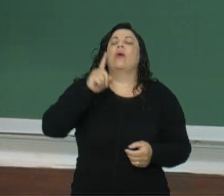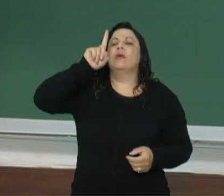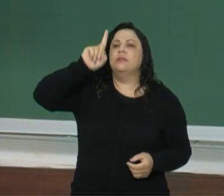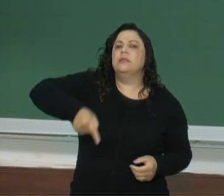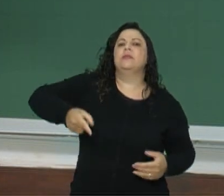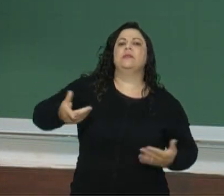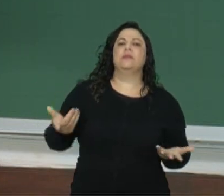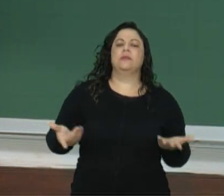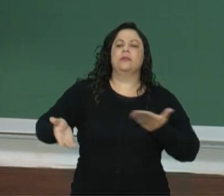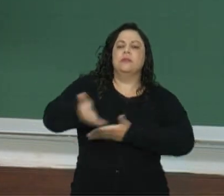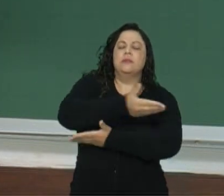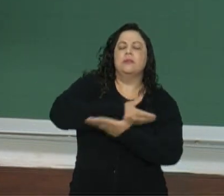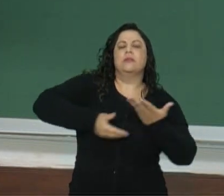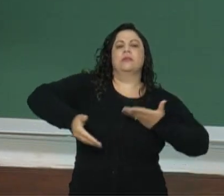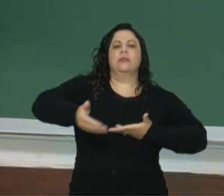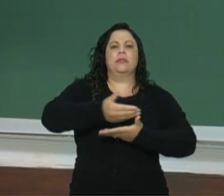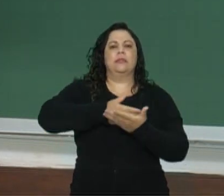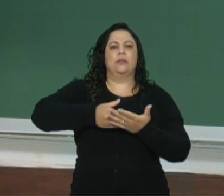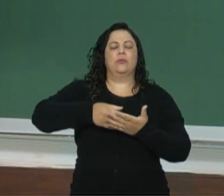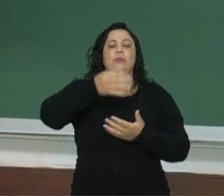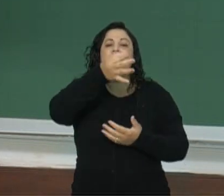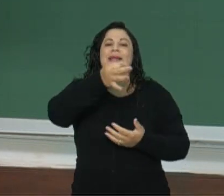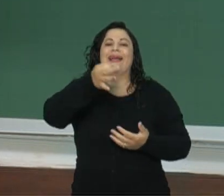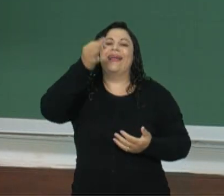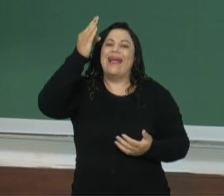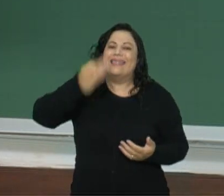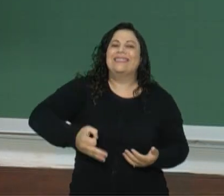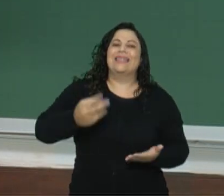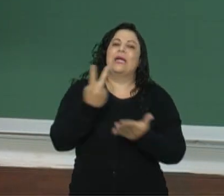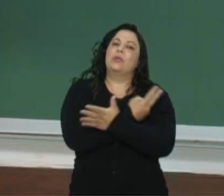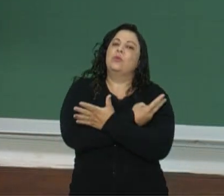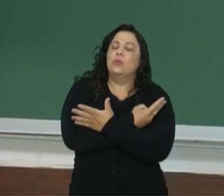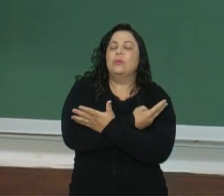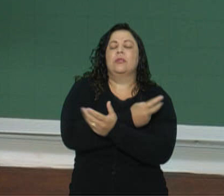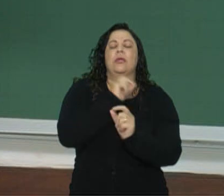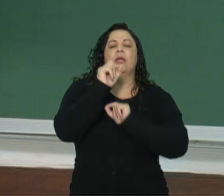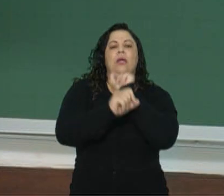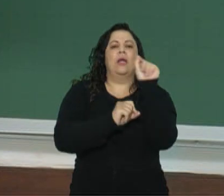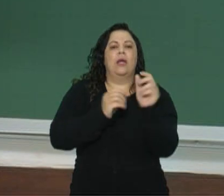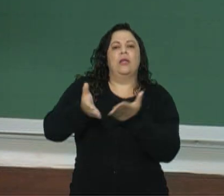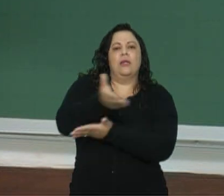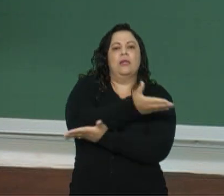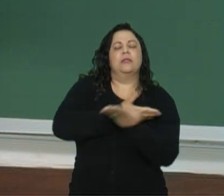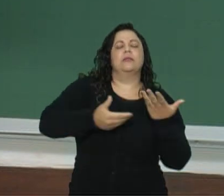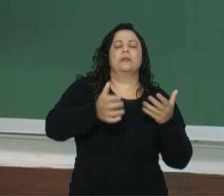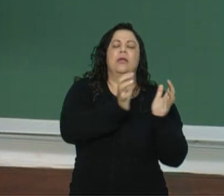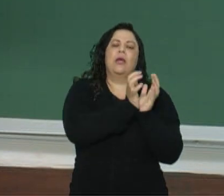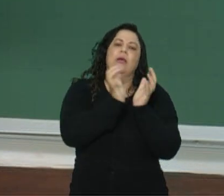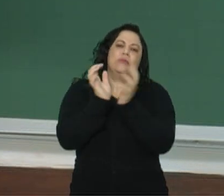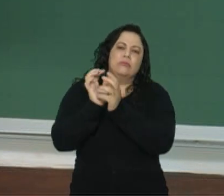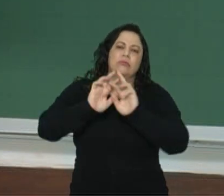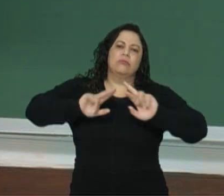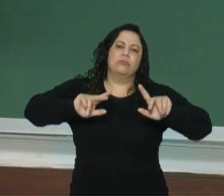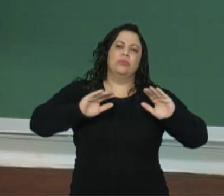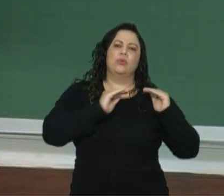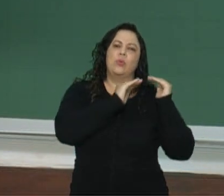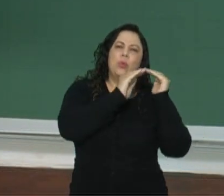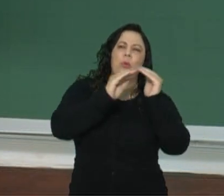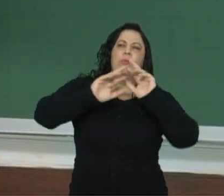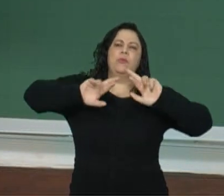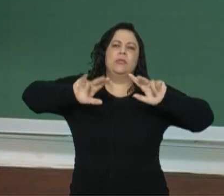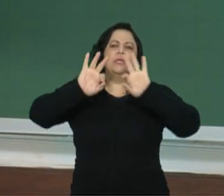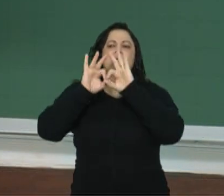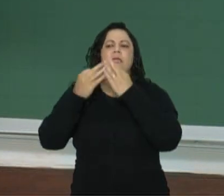ser errado e como isso está relacionado à comunidade, para que depois possamos comparar com a ética Ubuntu. Então, pegue aí